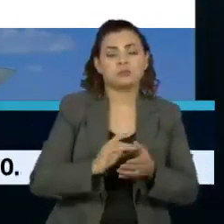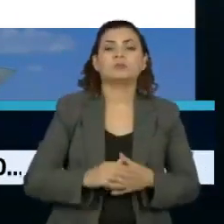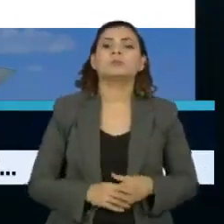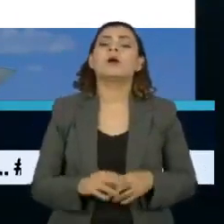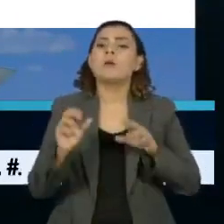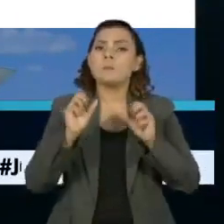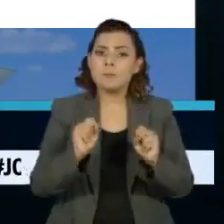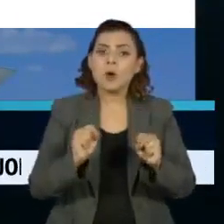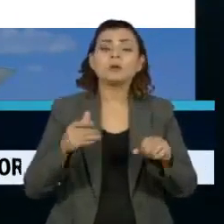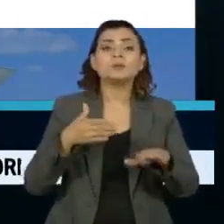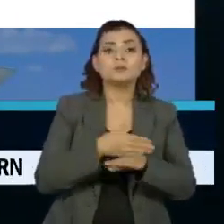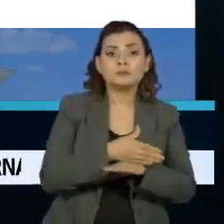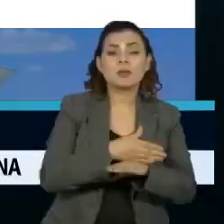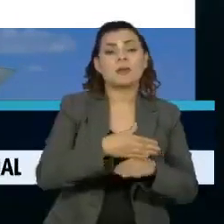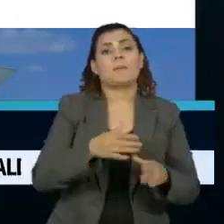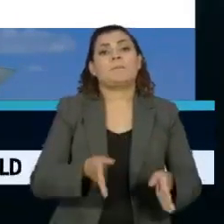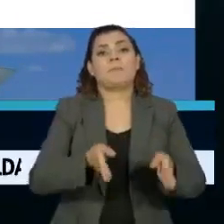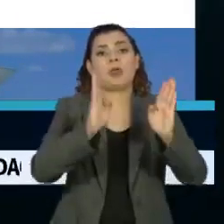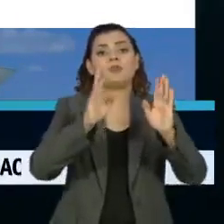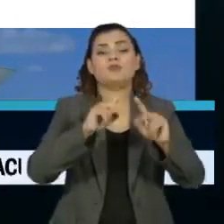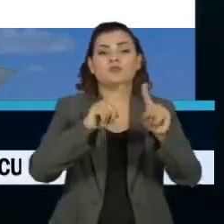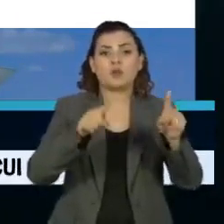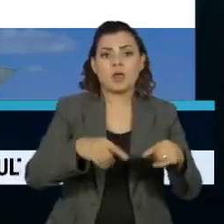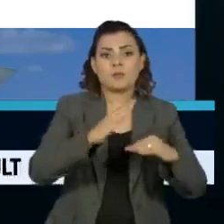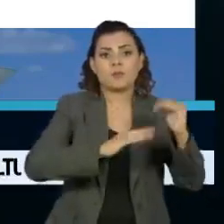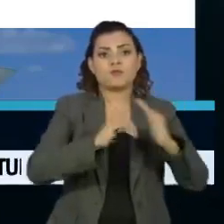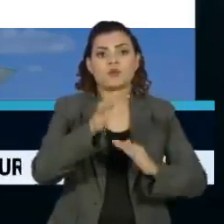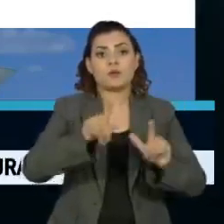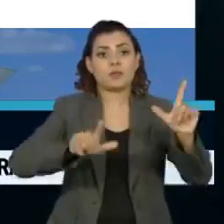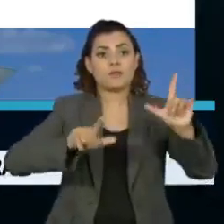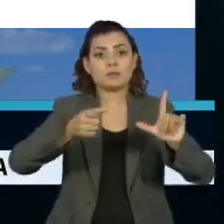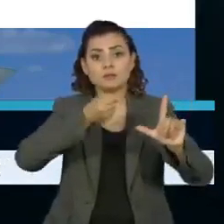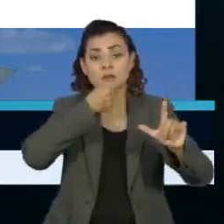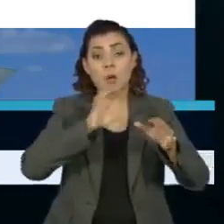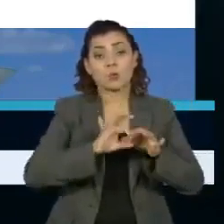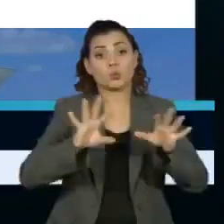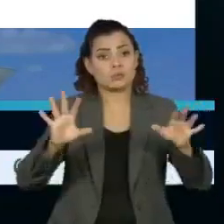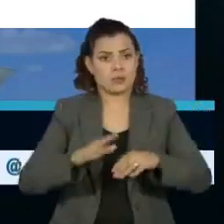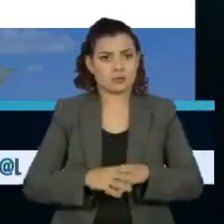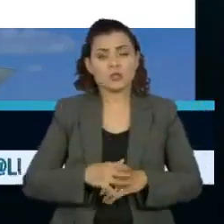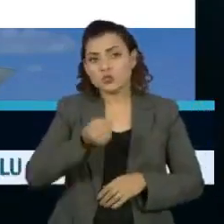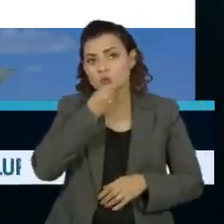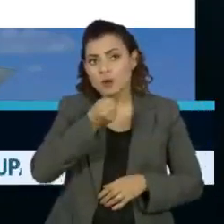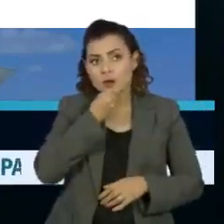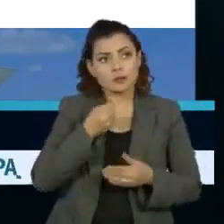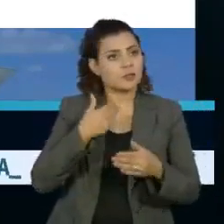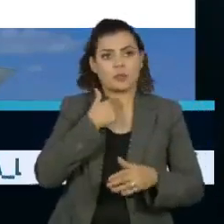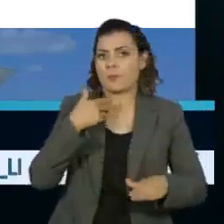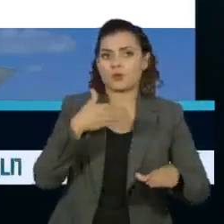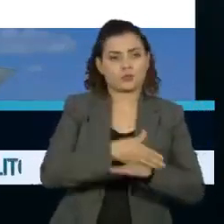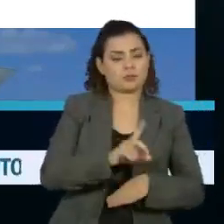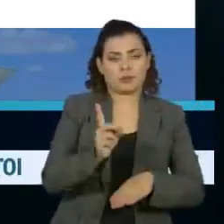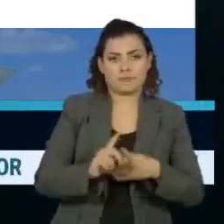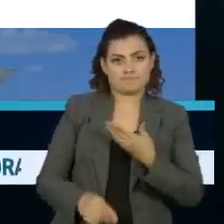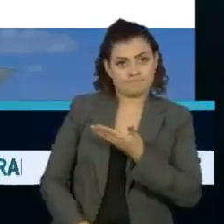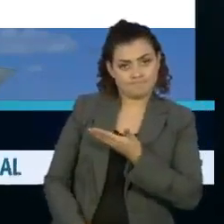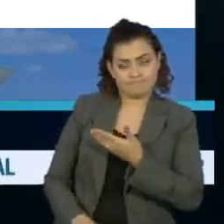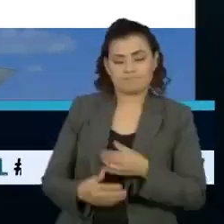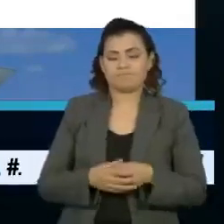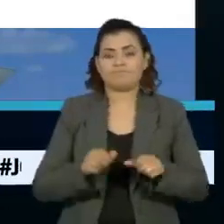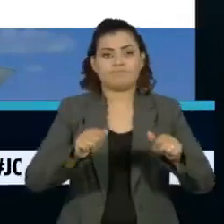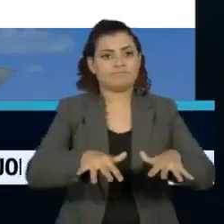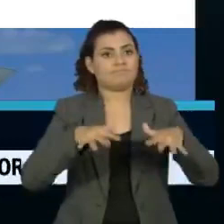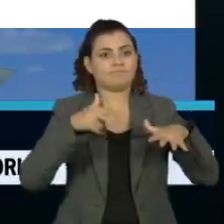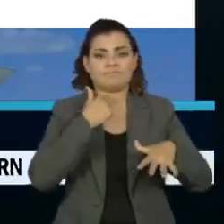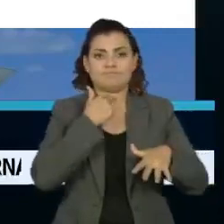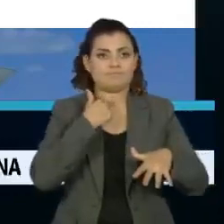Poderão ter acesso ao prédio todos os funcionários e profissionais da imprensa credenciados. Jornalistas não podem entrar nos plenários e nos